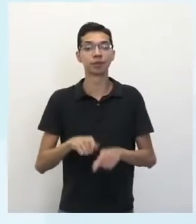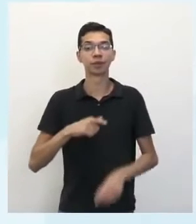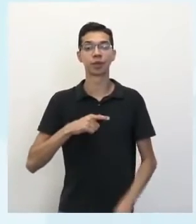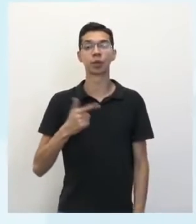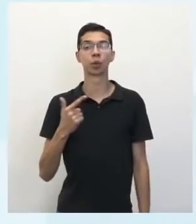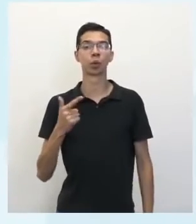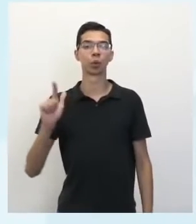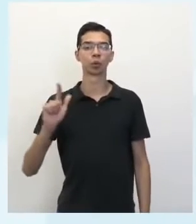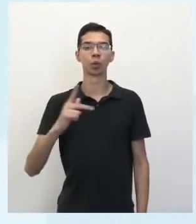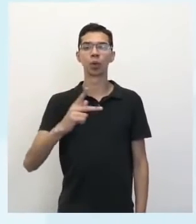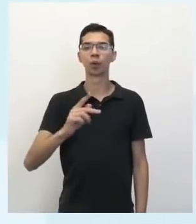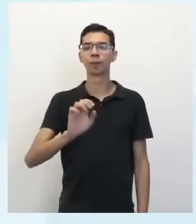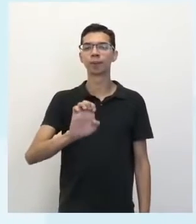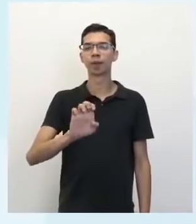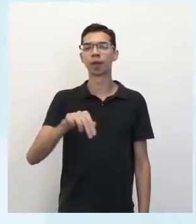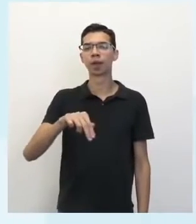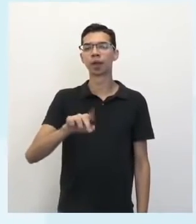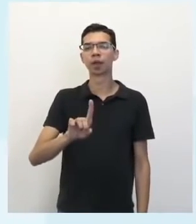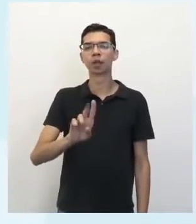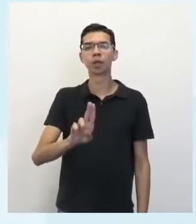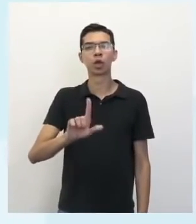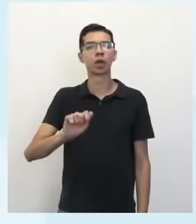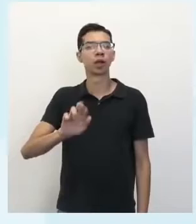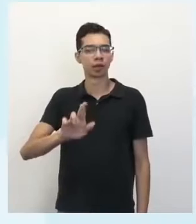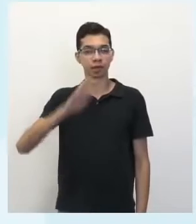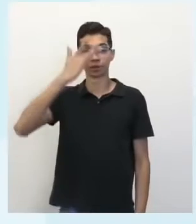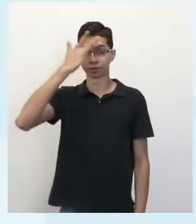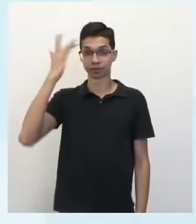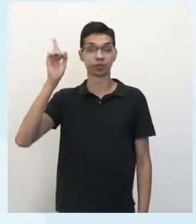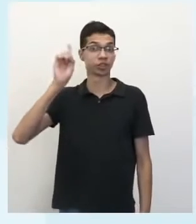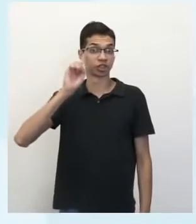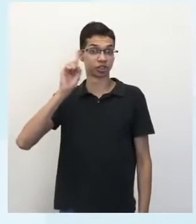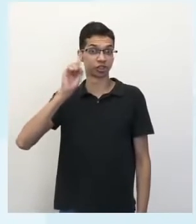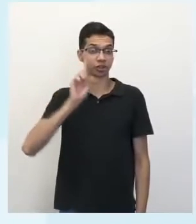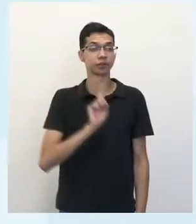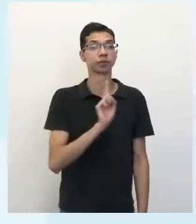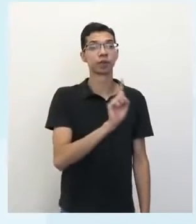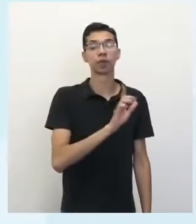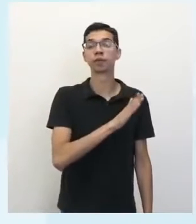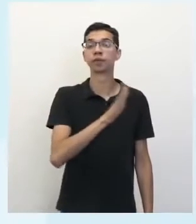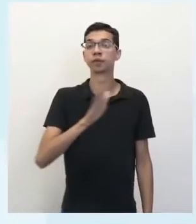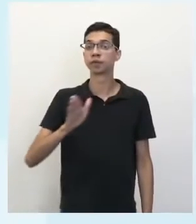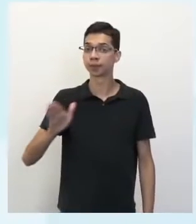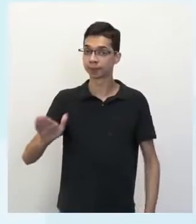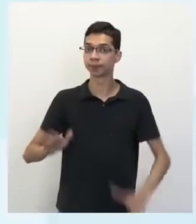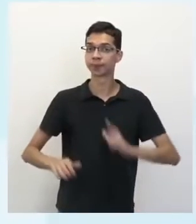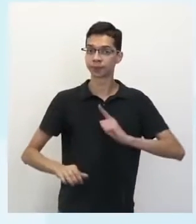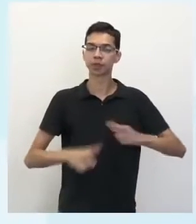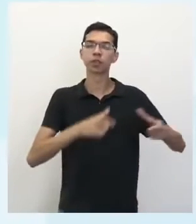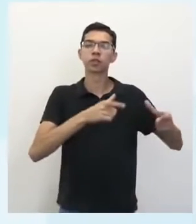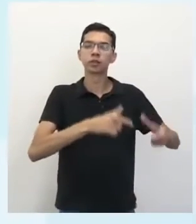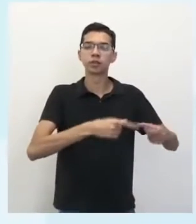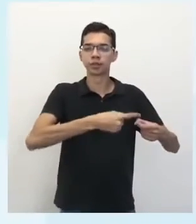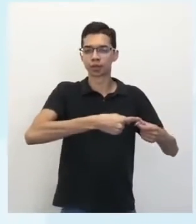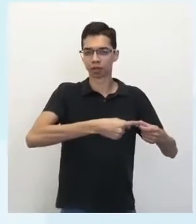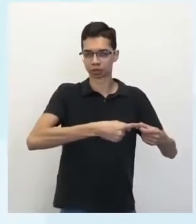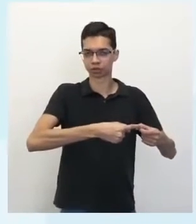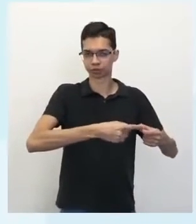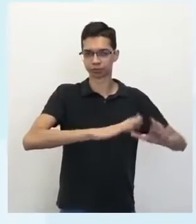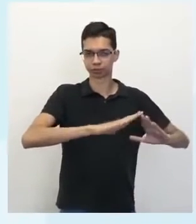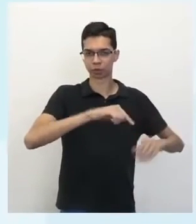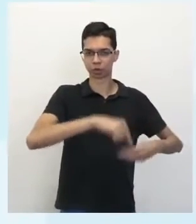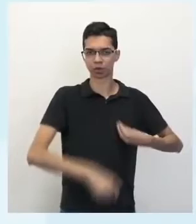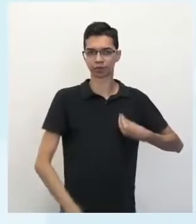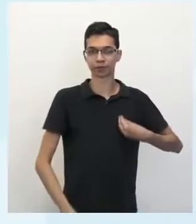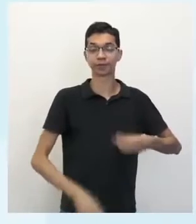aquela pessoa que se desloca diariamente, né, mora aí numa cidade e trabalha numa outra cidade, aí nós